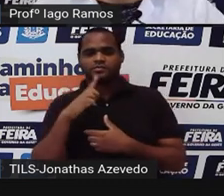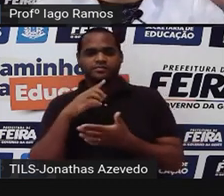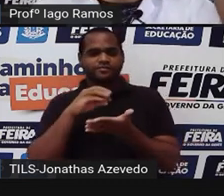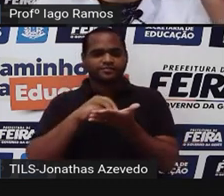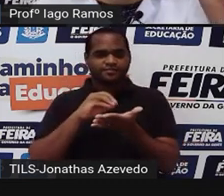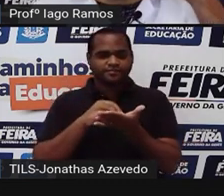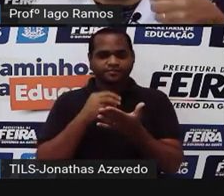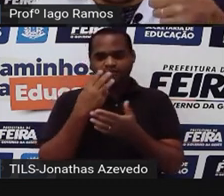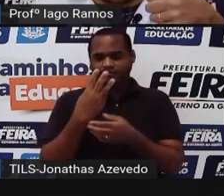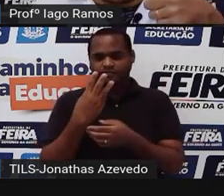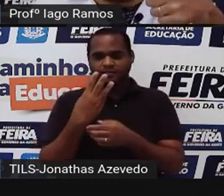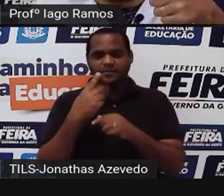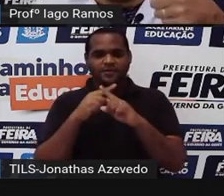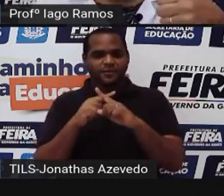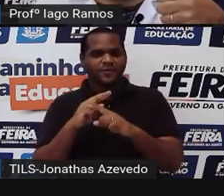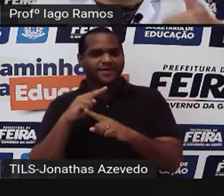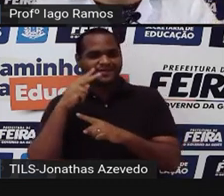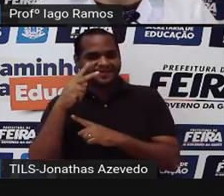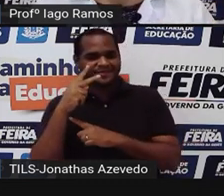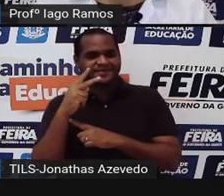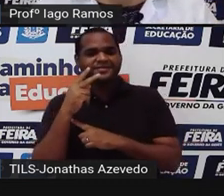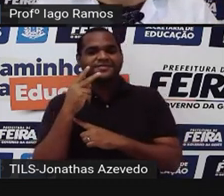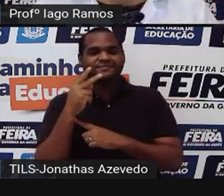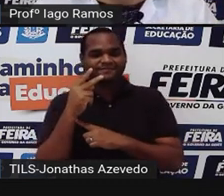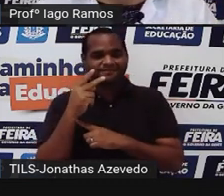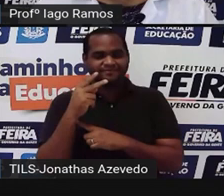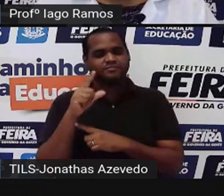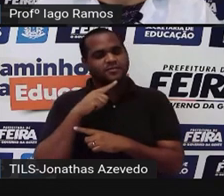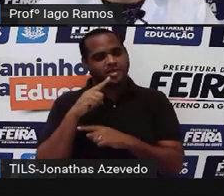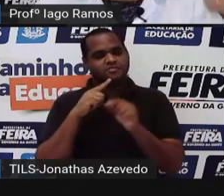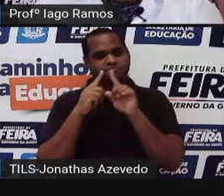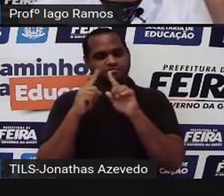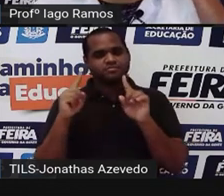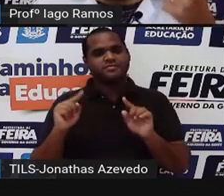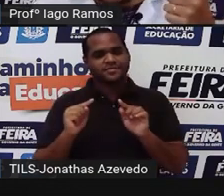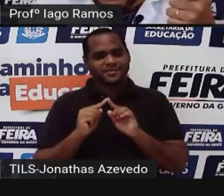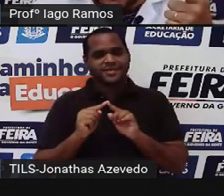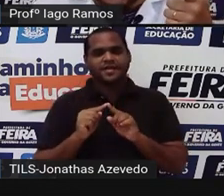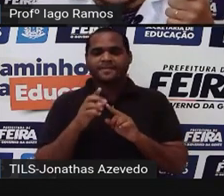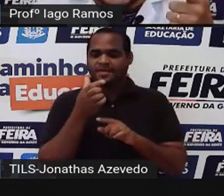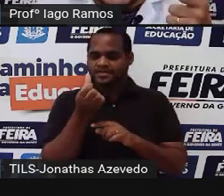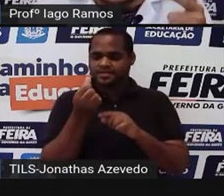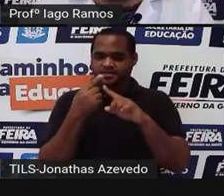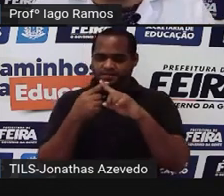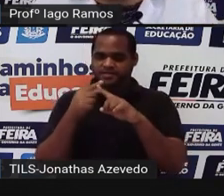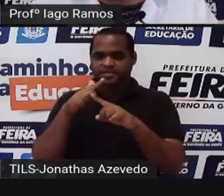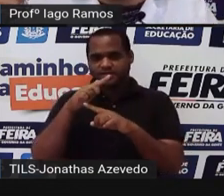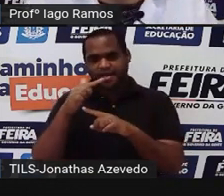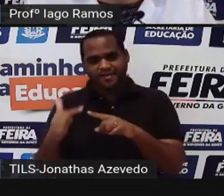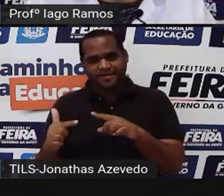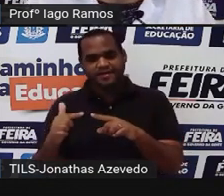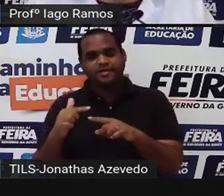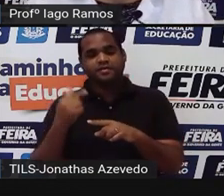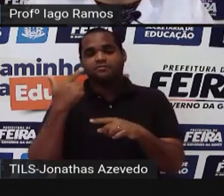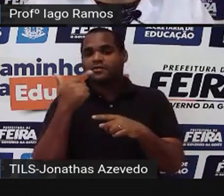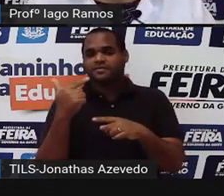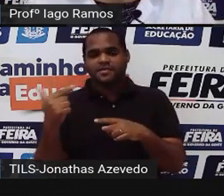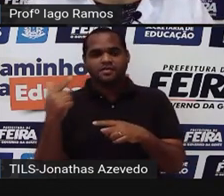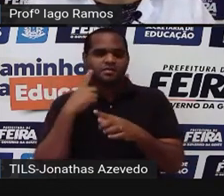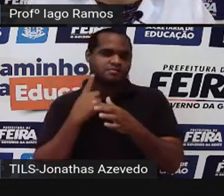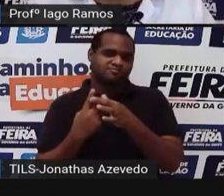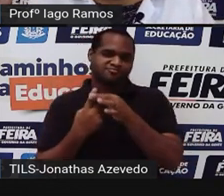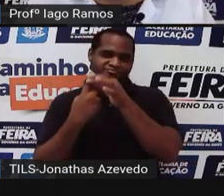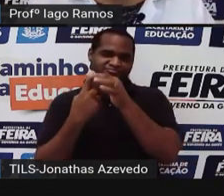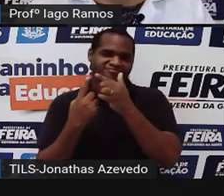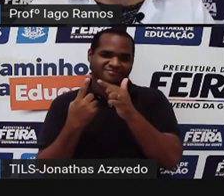3x ao quadrado tem o termo quadrático, mais 6x tem o termo linear, mas não tem o termo